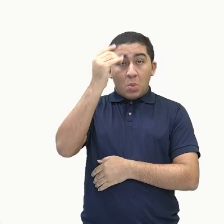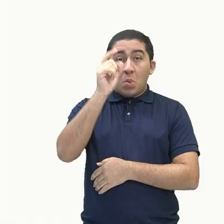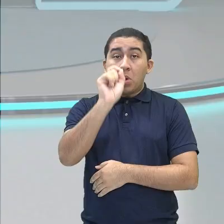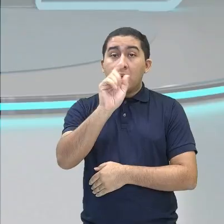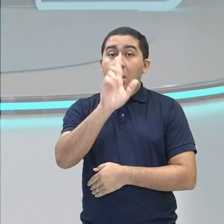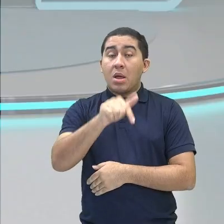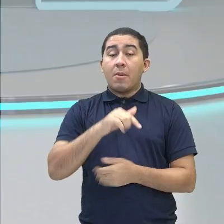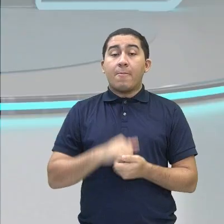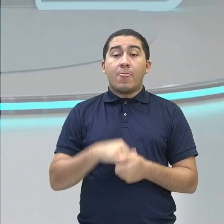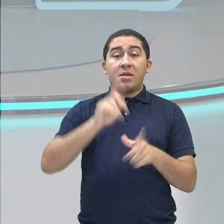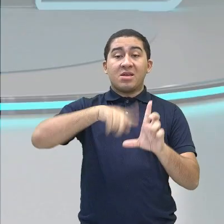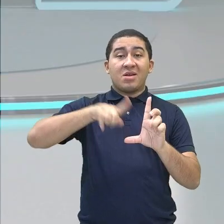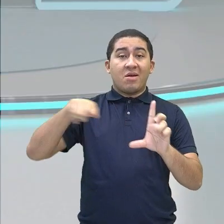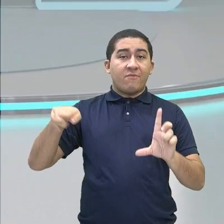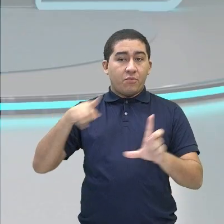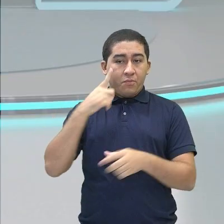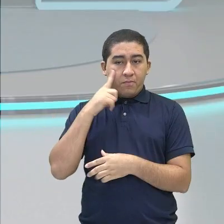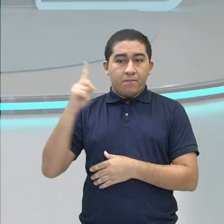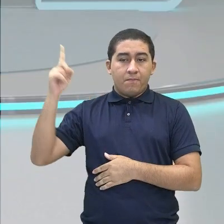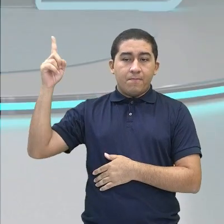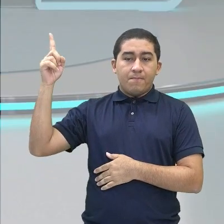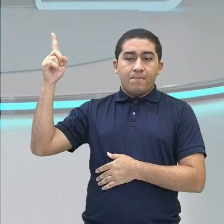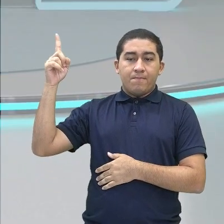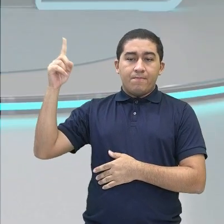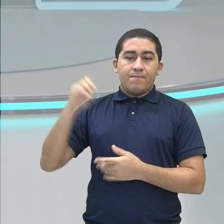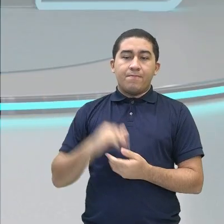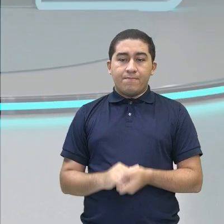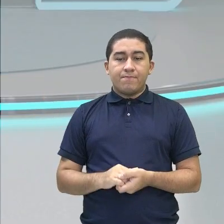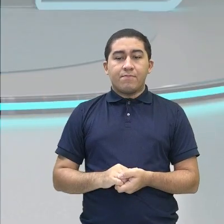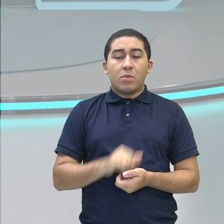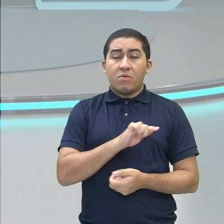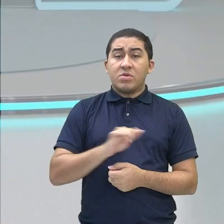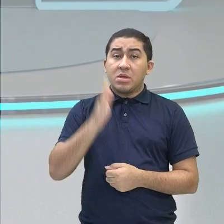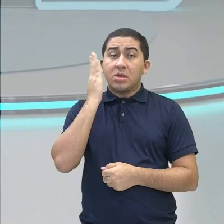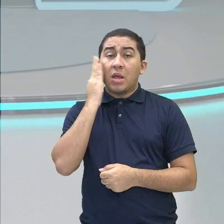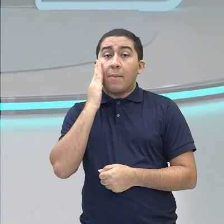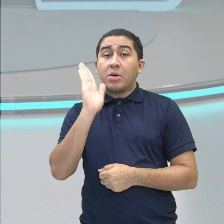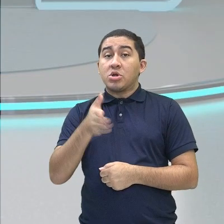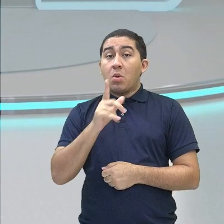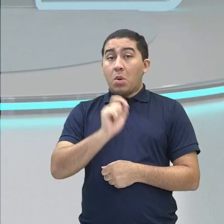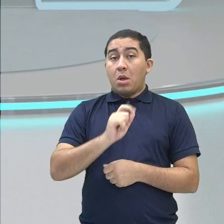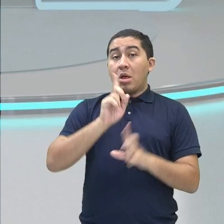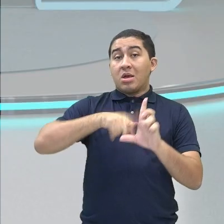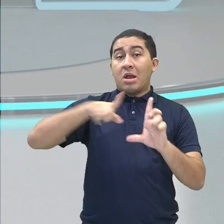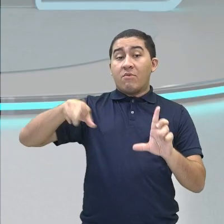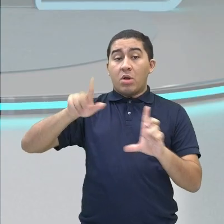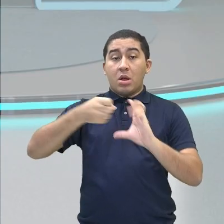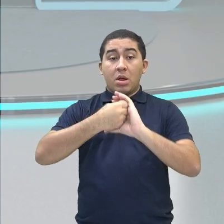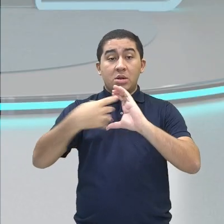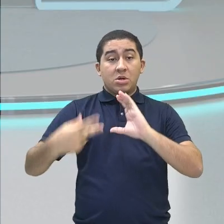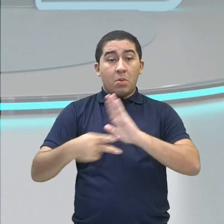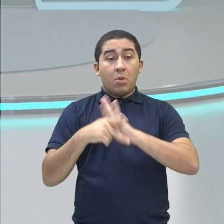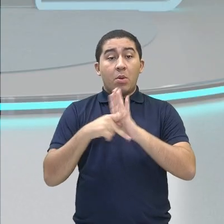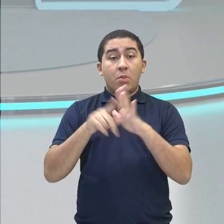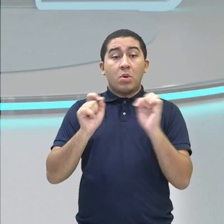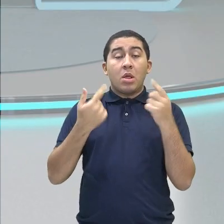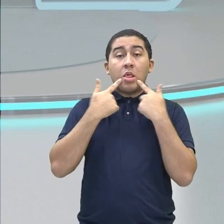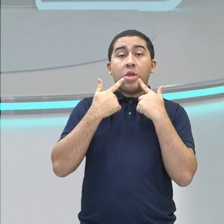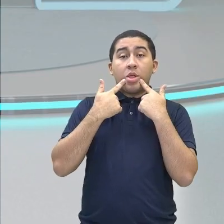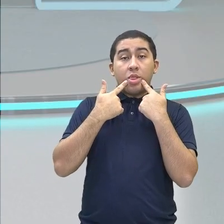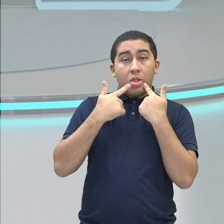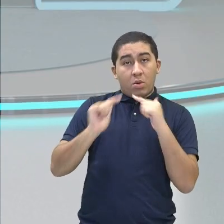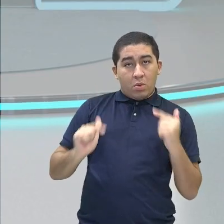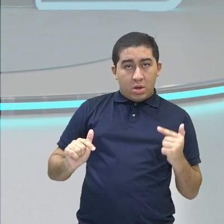os gráficos. Você já viu que os gráficos, eles são elementos que constituem a linguagem